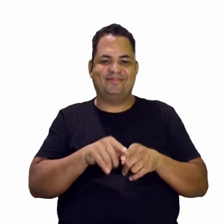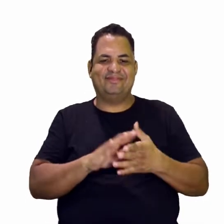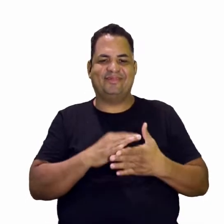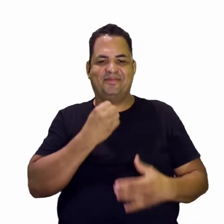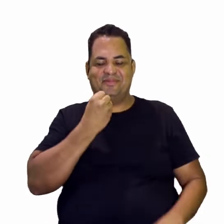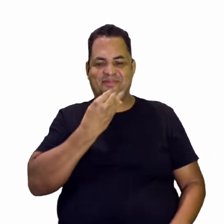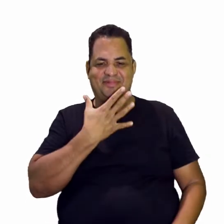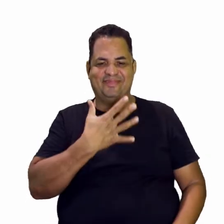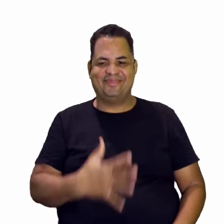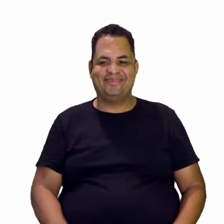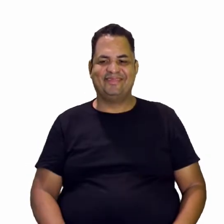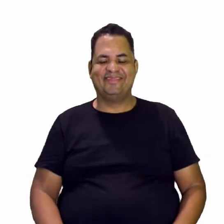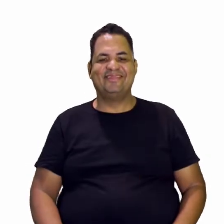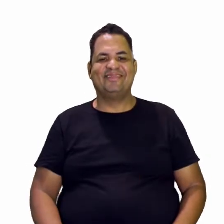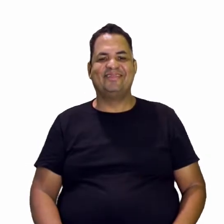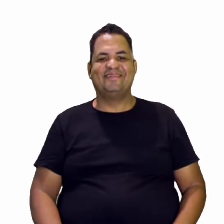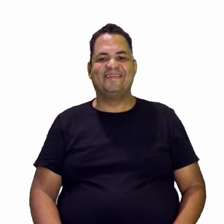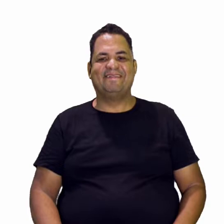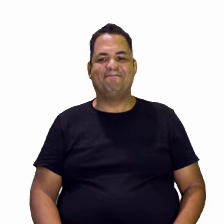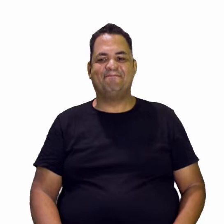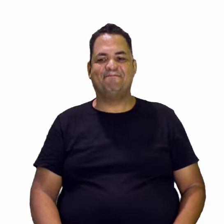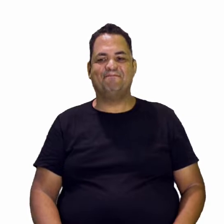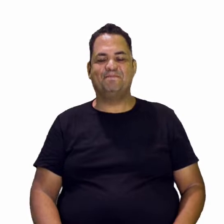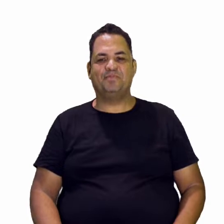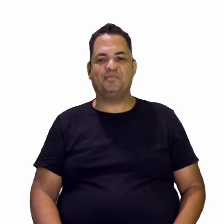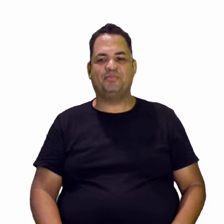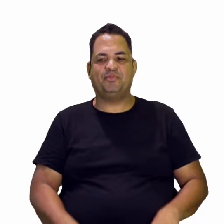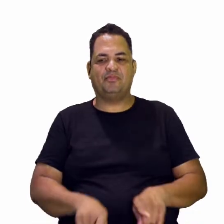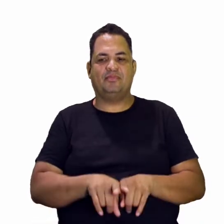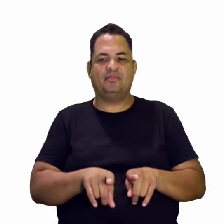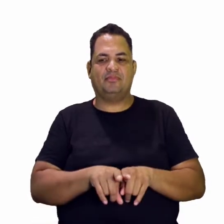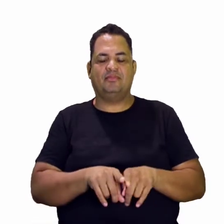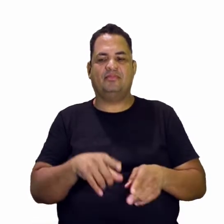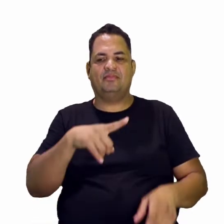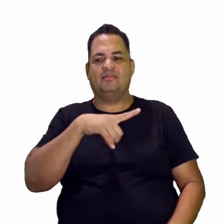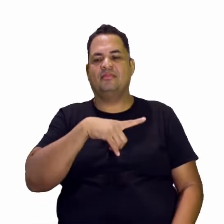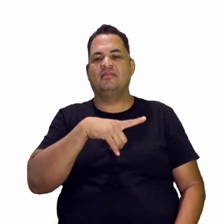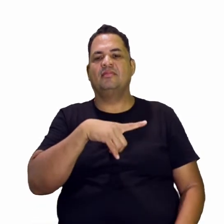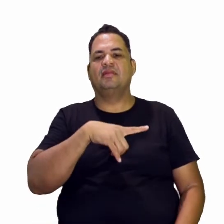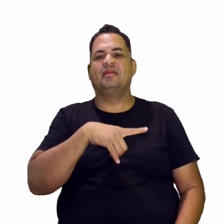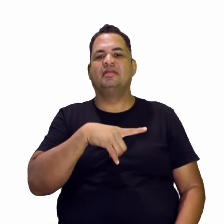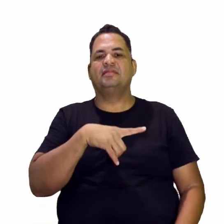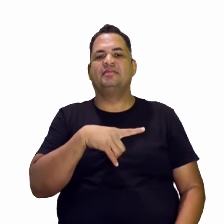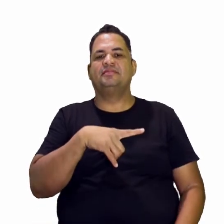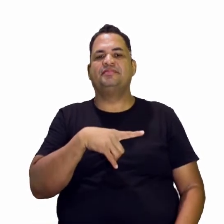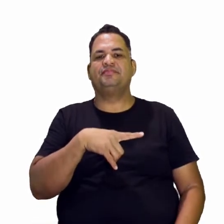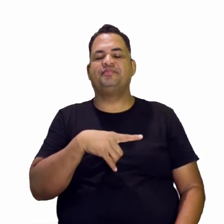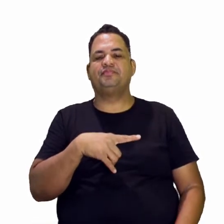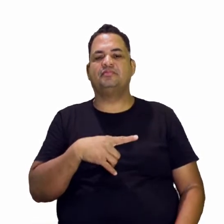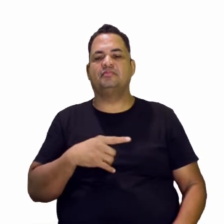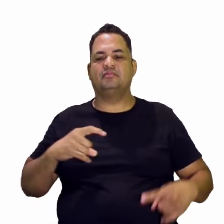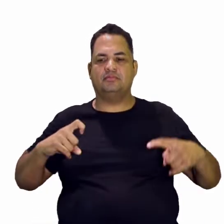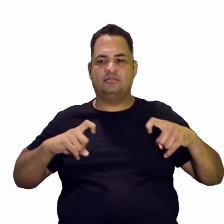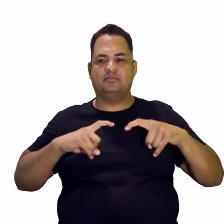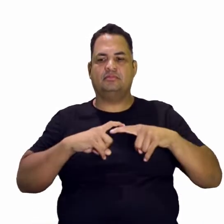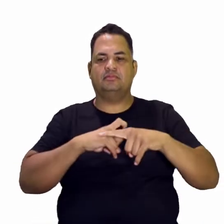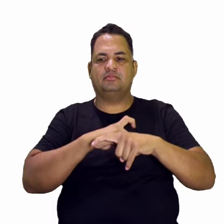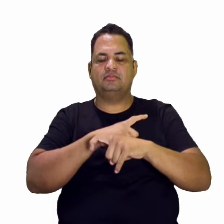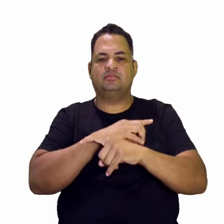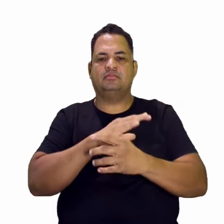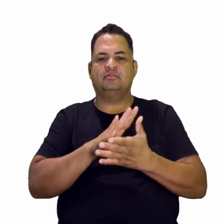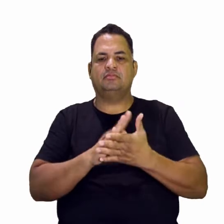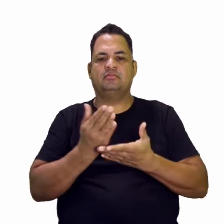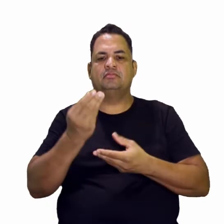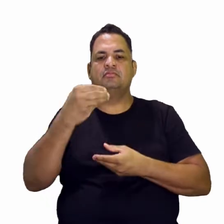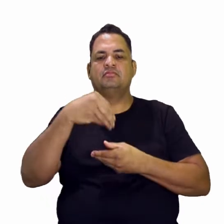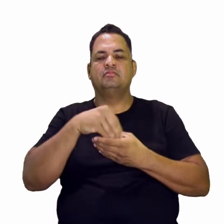É bom. Pois é. Mas a gente também tem a questão dessas bactérias, olha aqui,